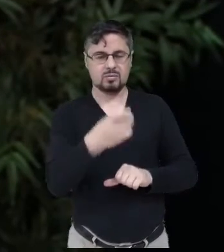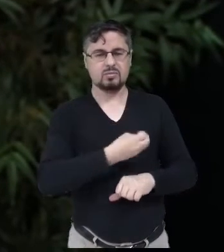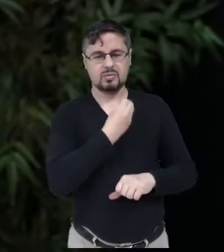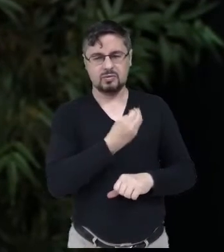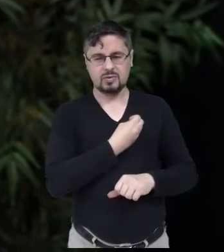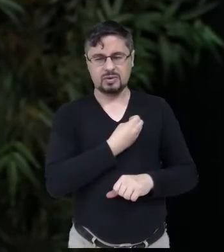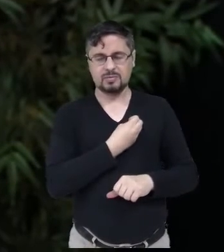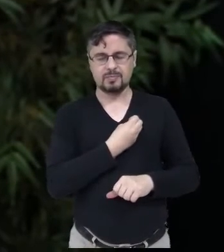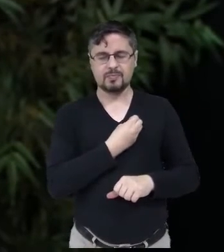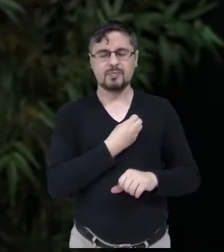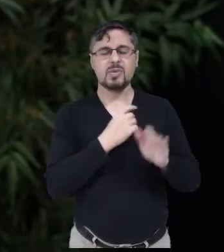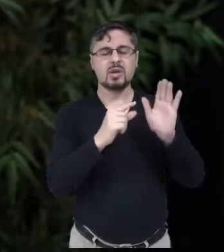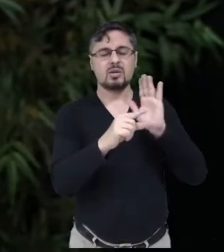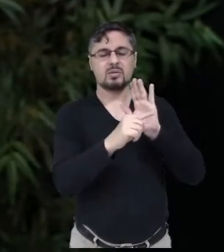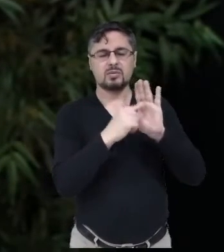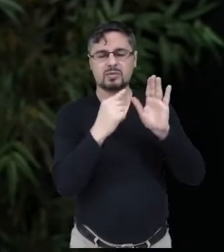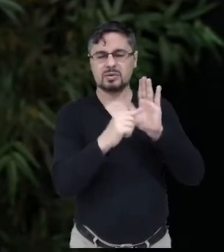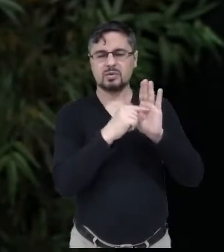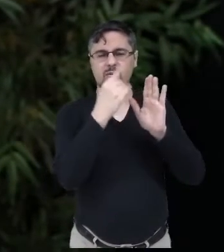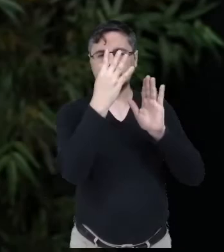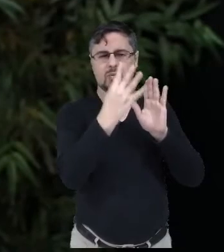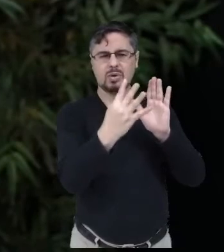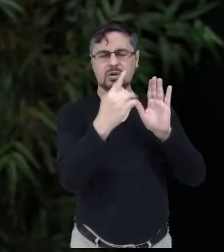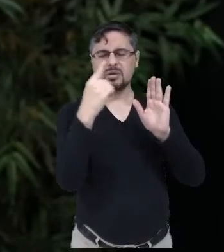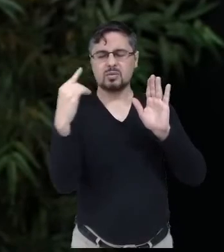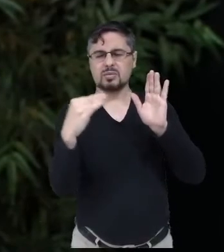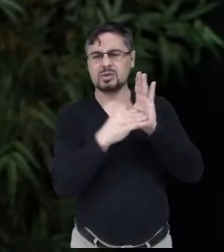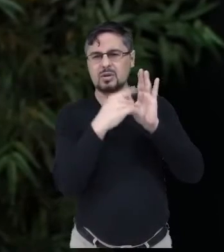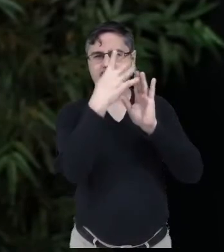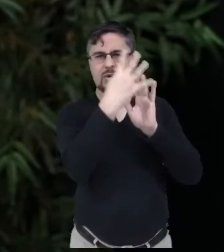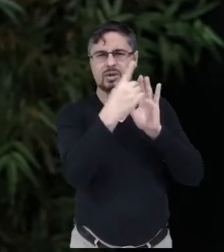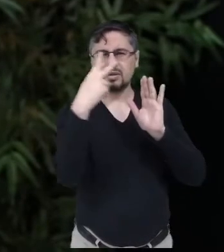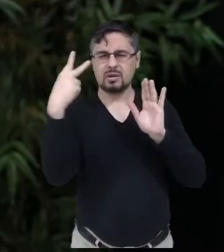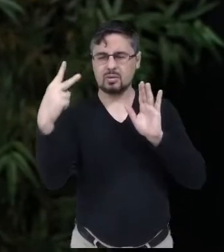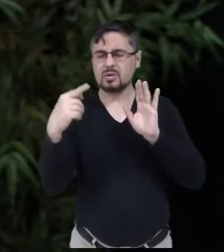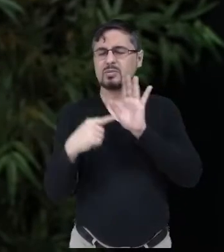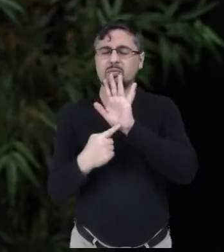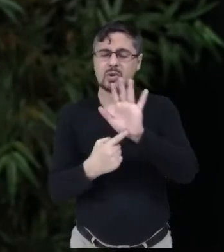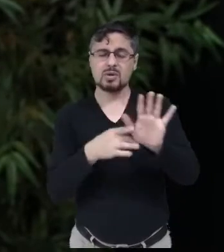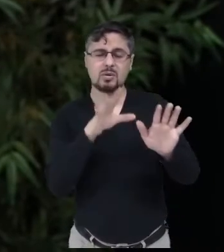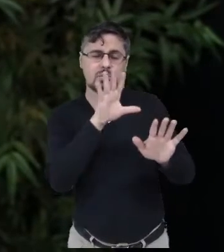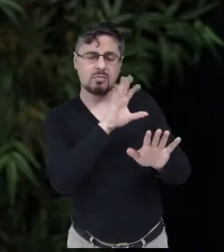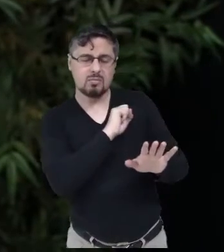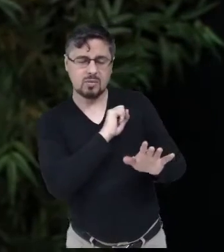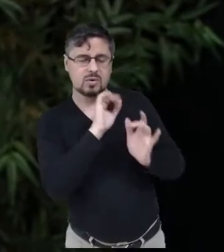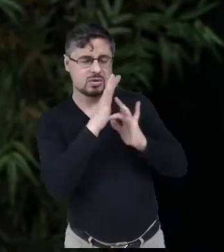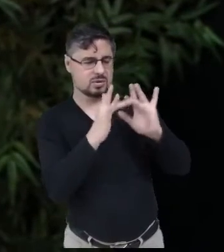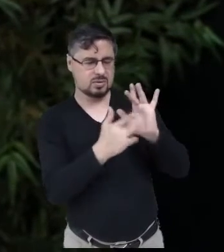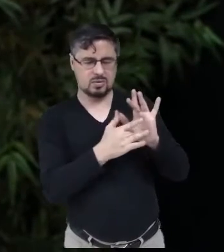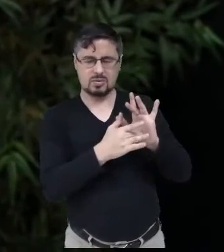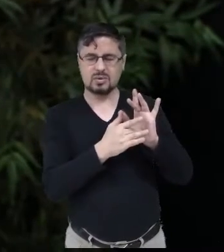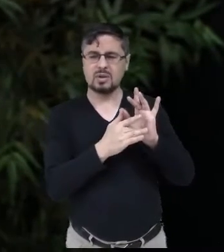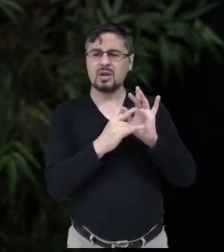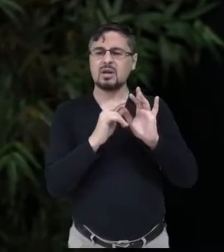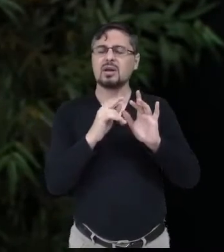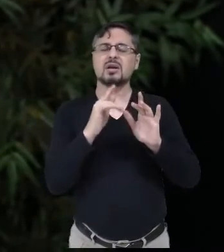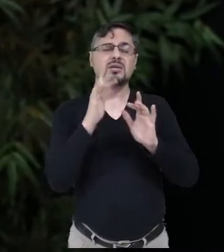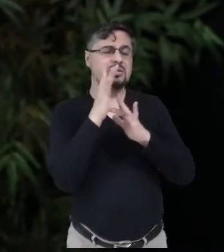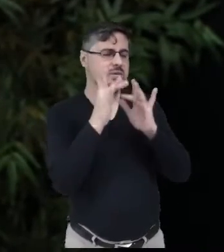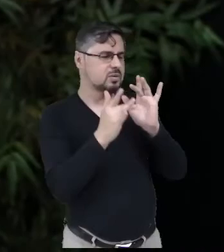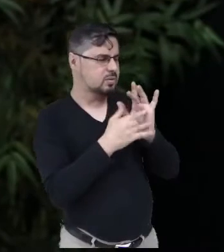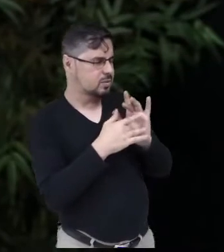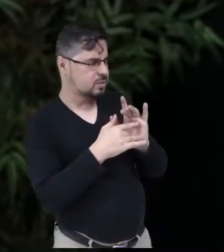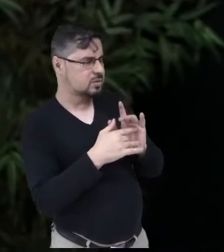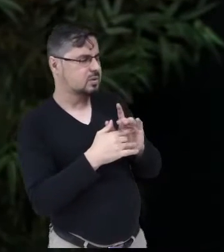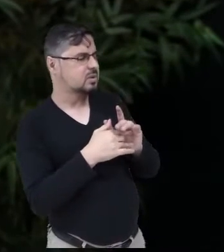ao 42, o movimento de Jesus, a compaixão de Jesus. Olha o que o texto bíblico vai dizer. E Jesus